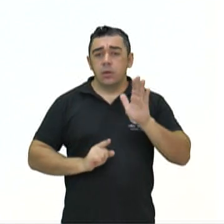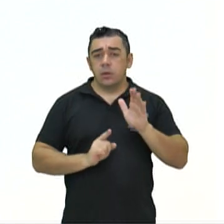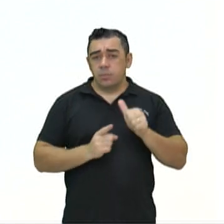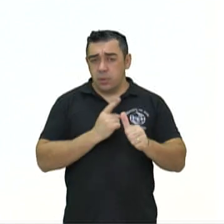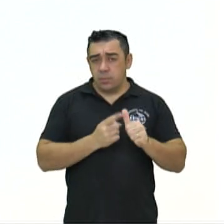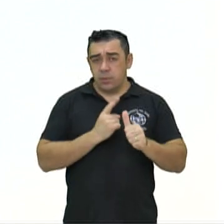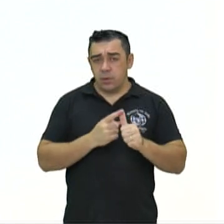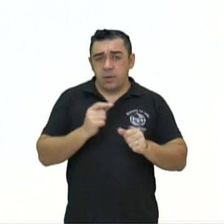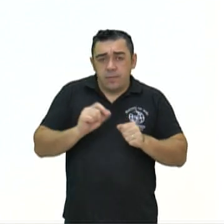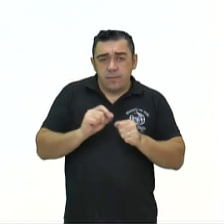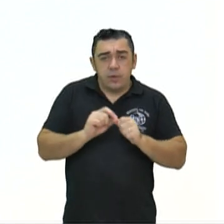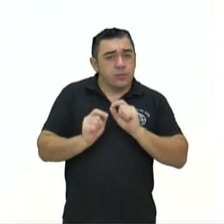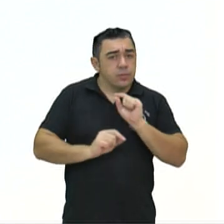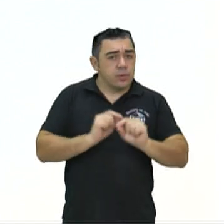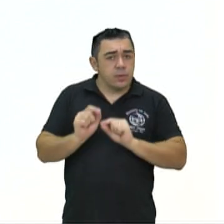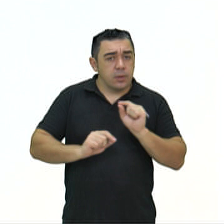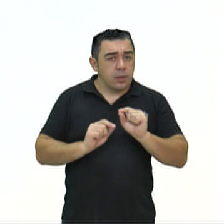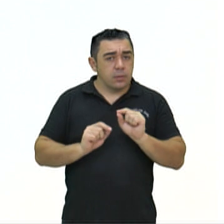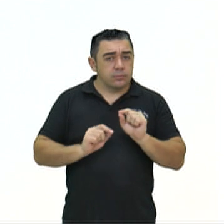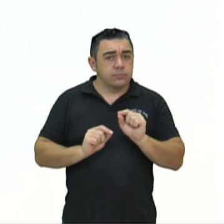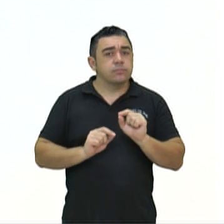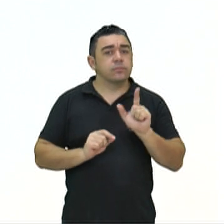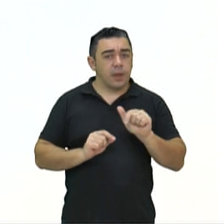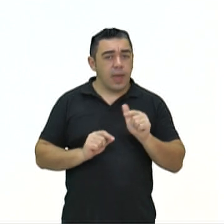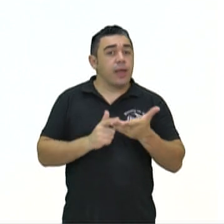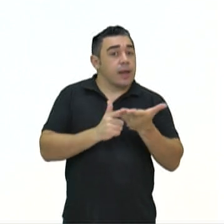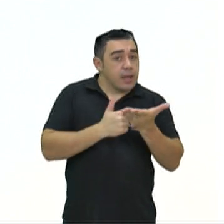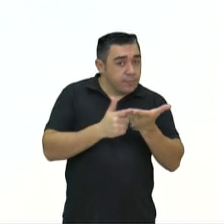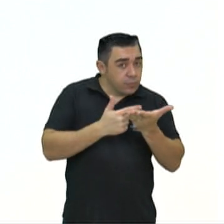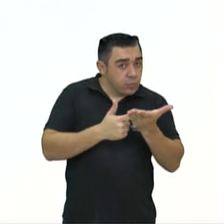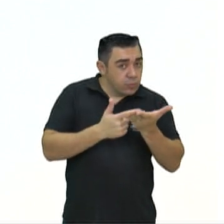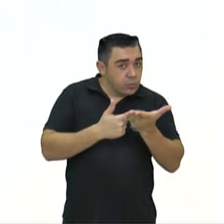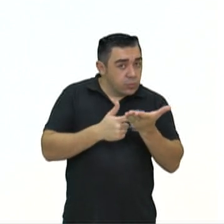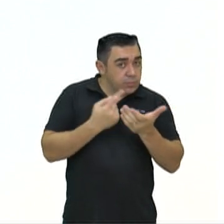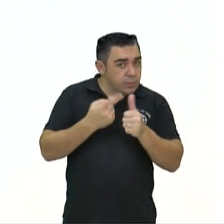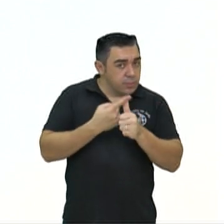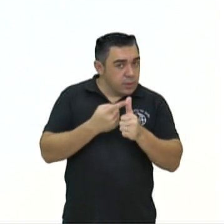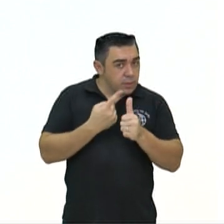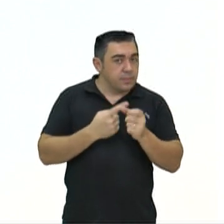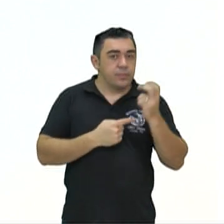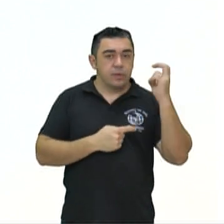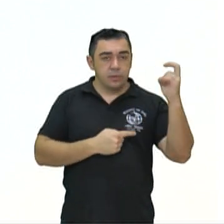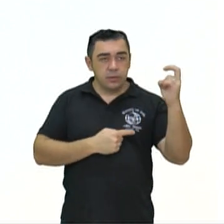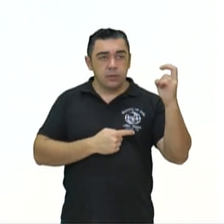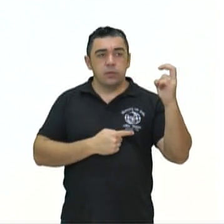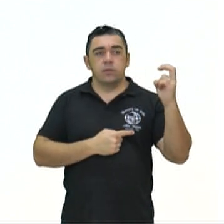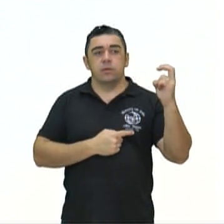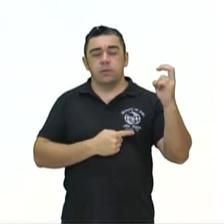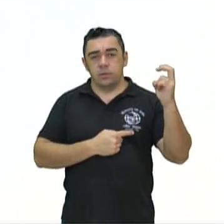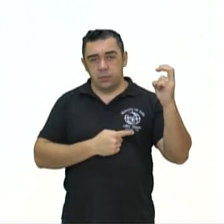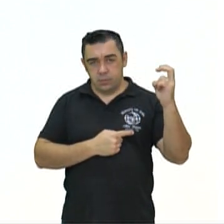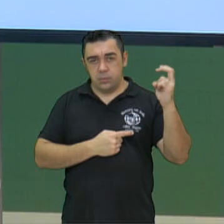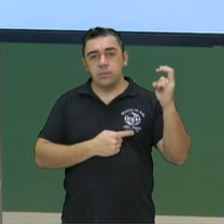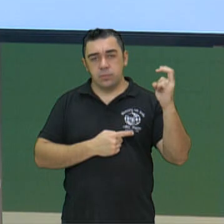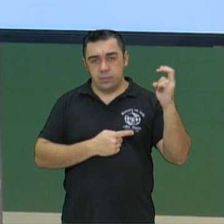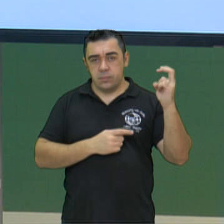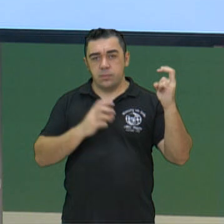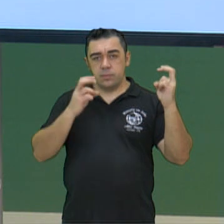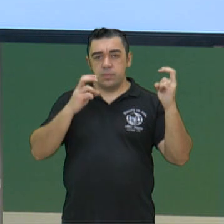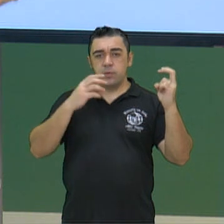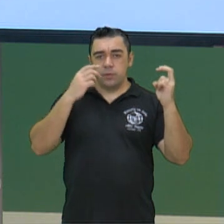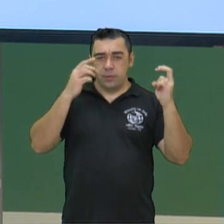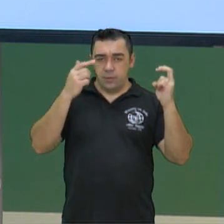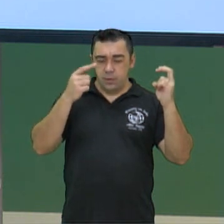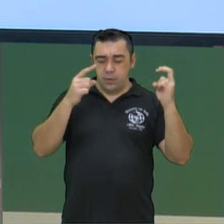que eu tenho que fazer aqui é dos livros, né? Eu posso trocar aqui matemática,